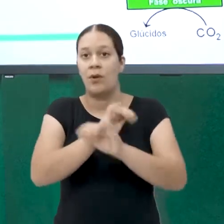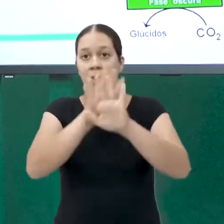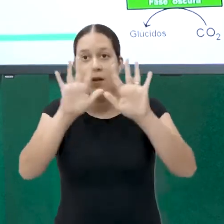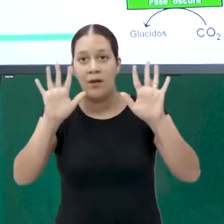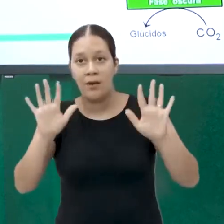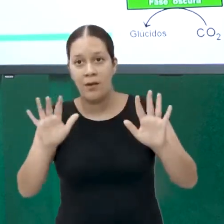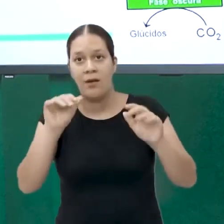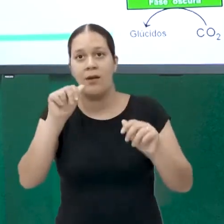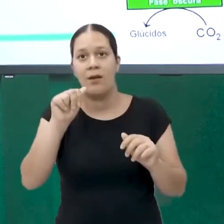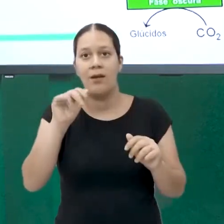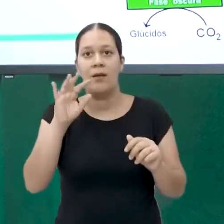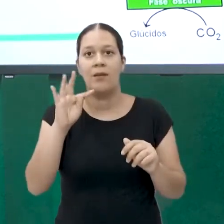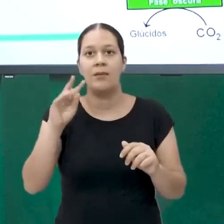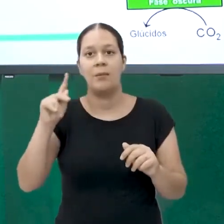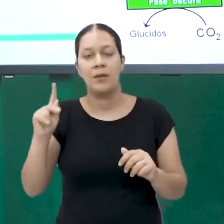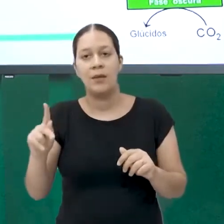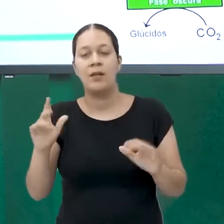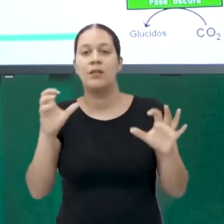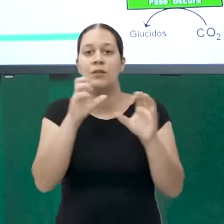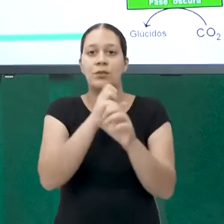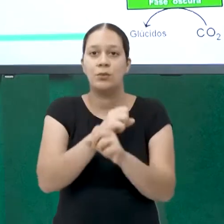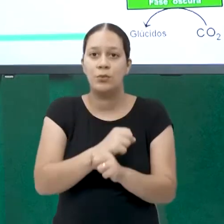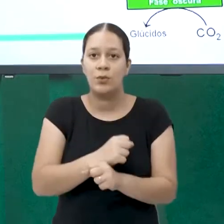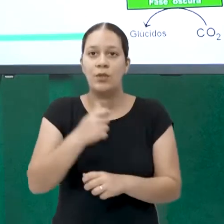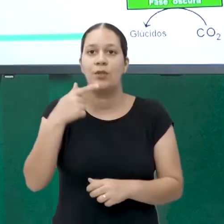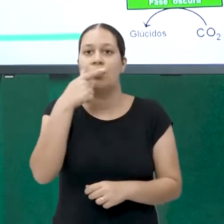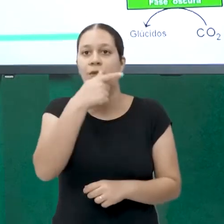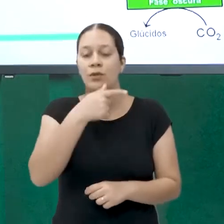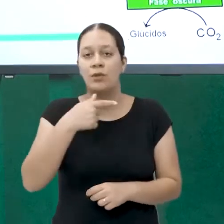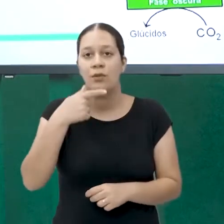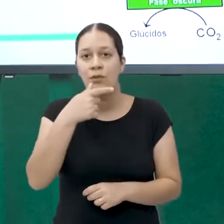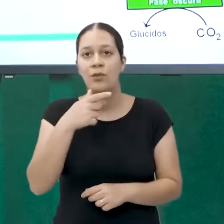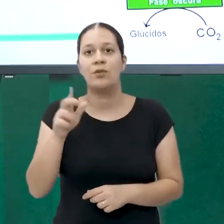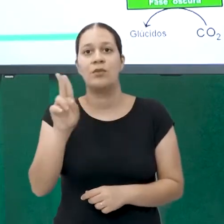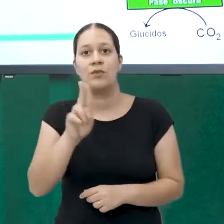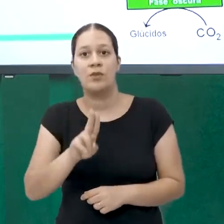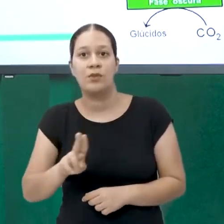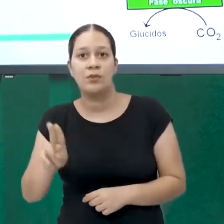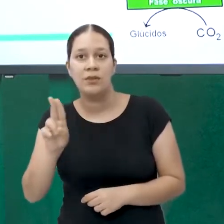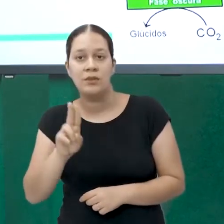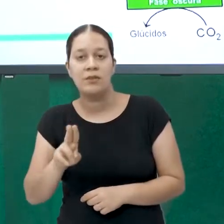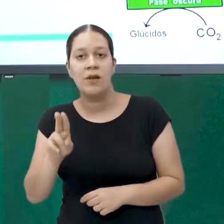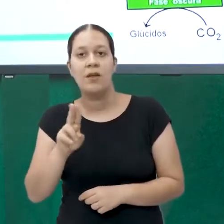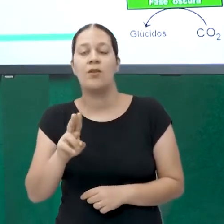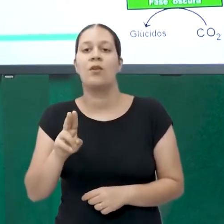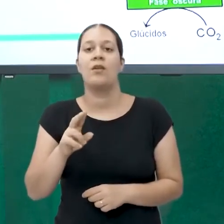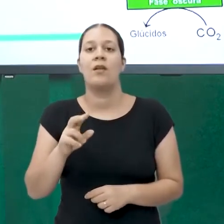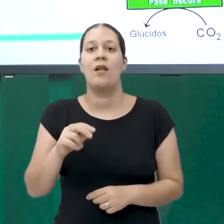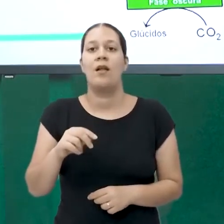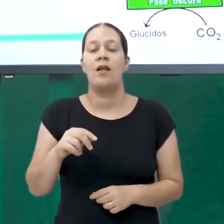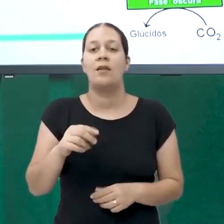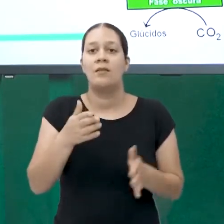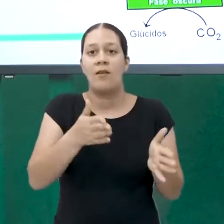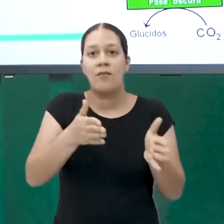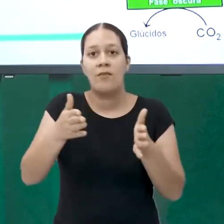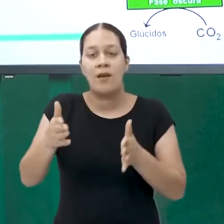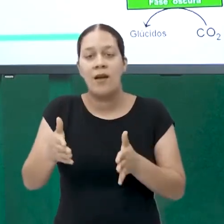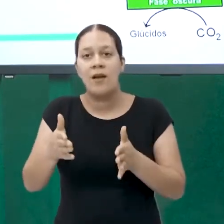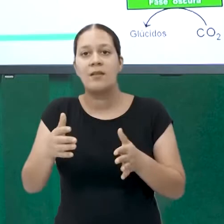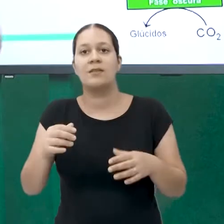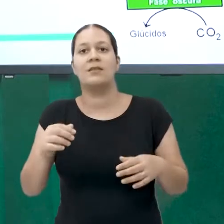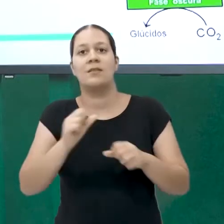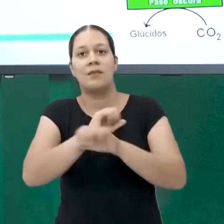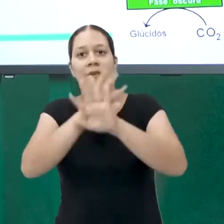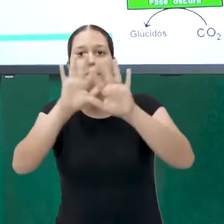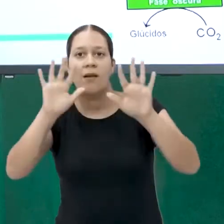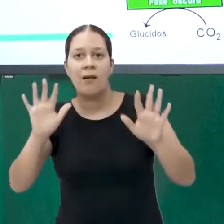a fase clara produz ATP, a fase escura produz glicose. Essa glicose vai ser utilizada na fase clara. Esse ATP aqui